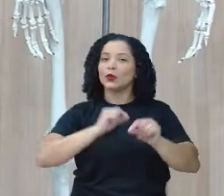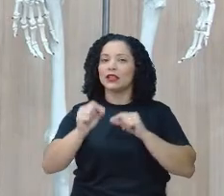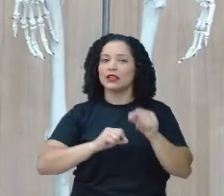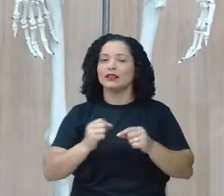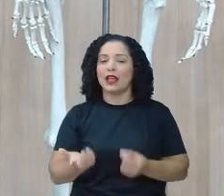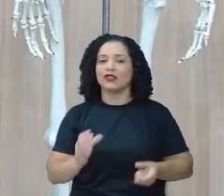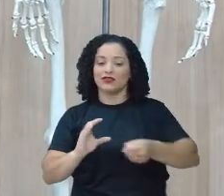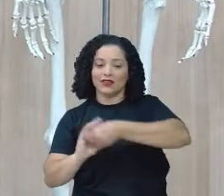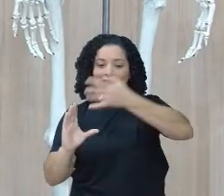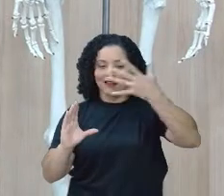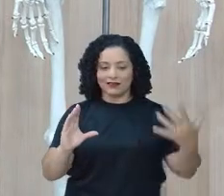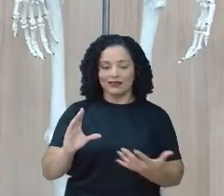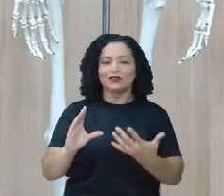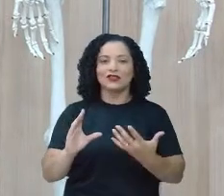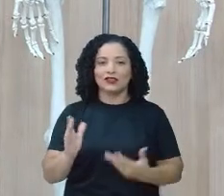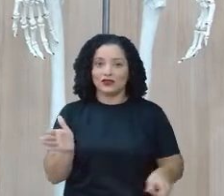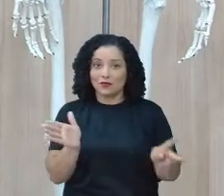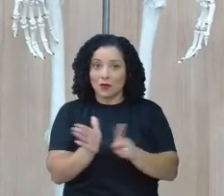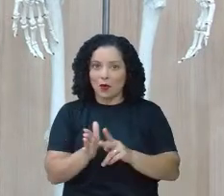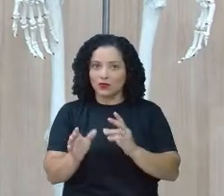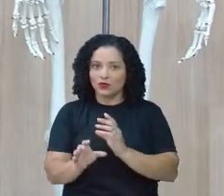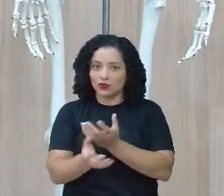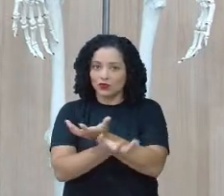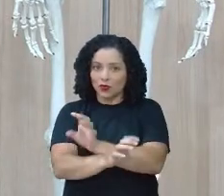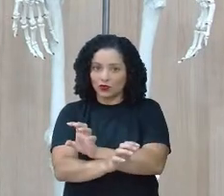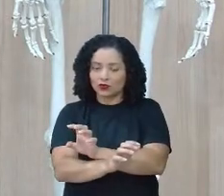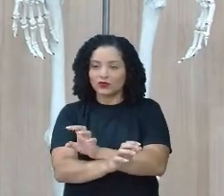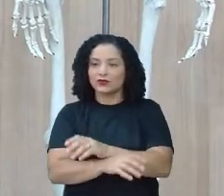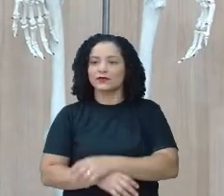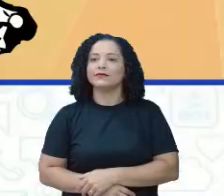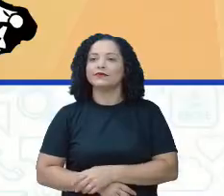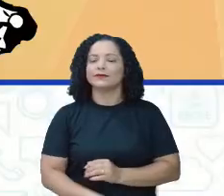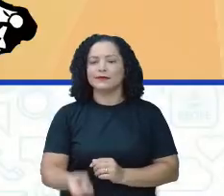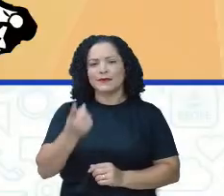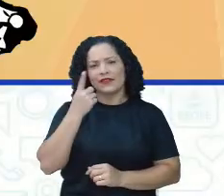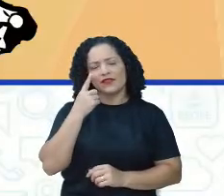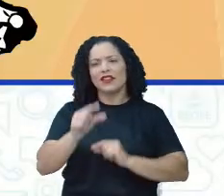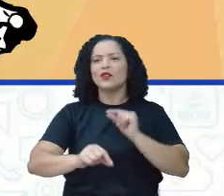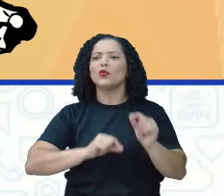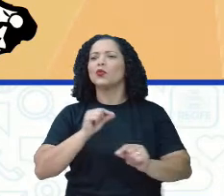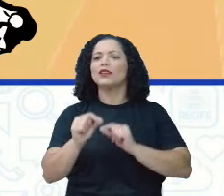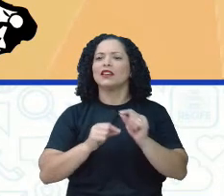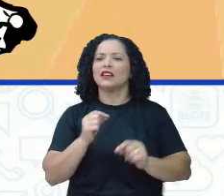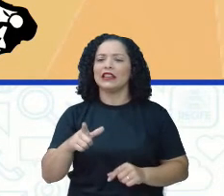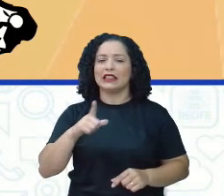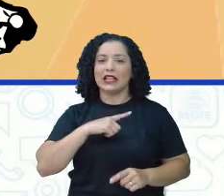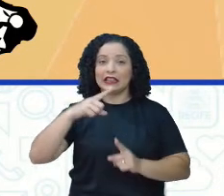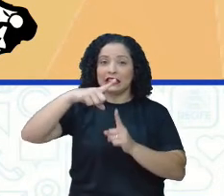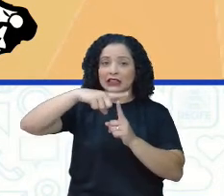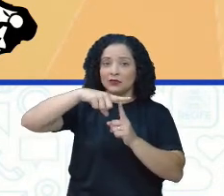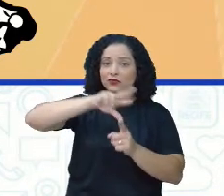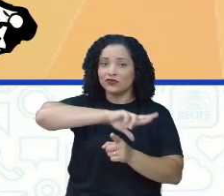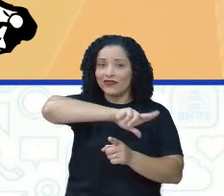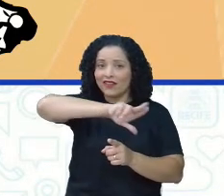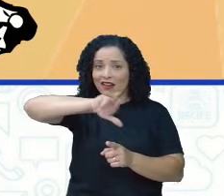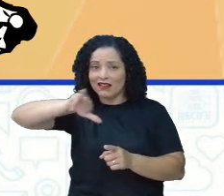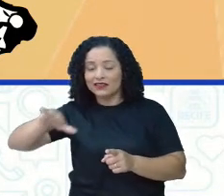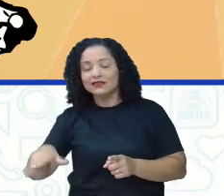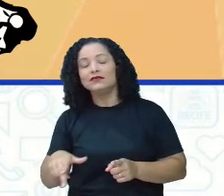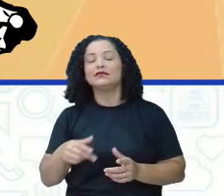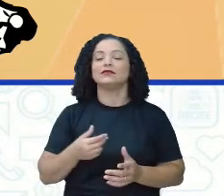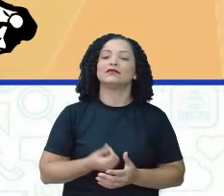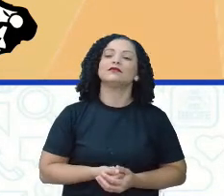dos ossos. Então, de acordo com a forma dos ossos, nós vamos ver aí que os ossos têm formas diversas, né?